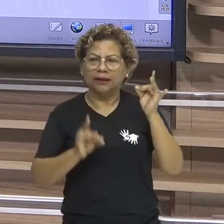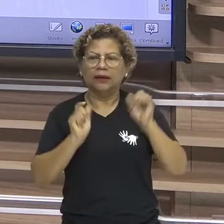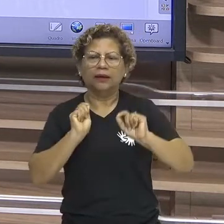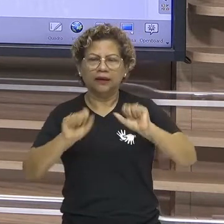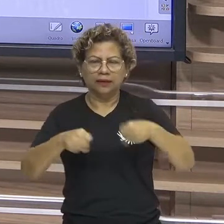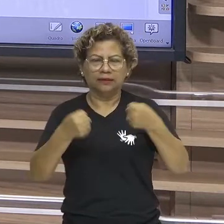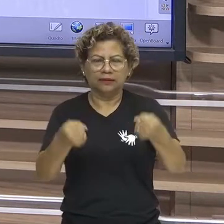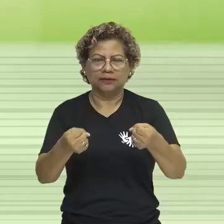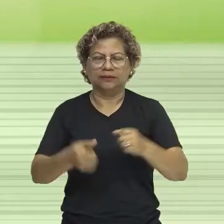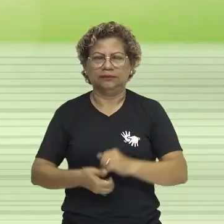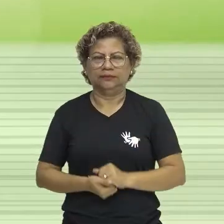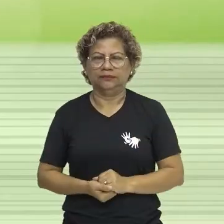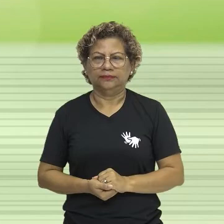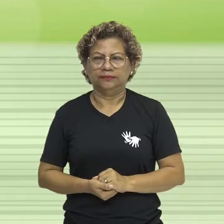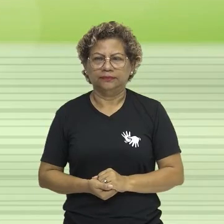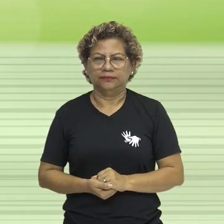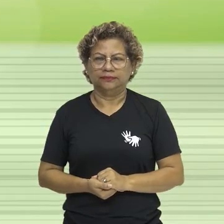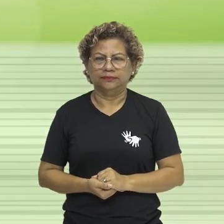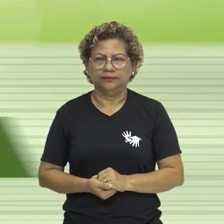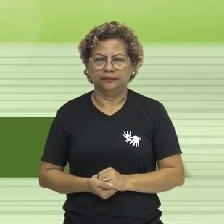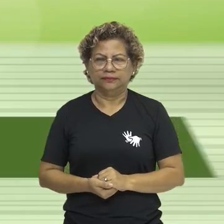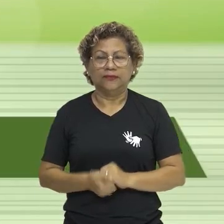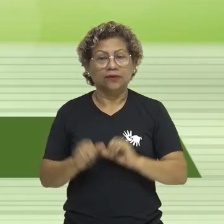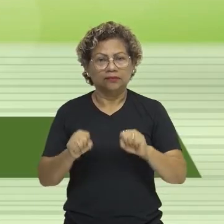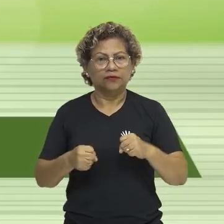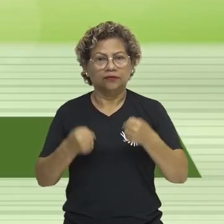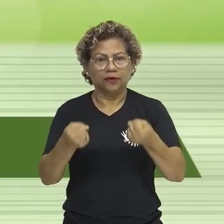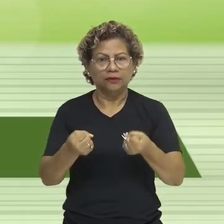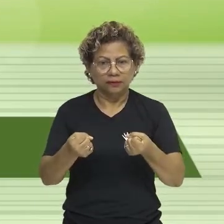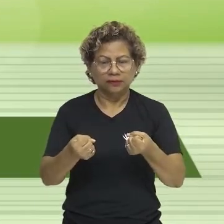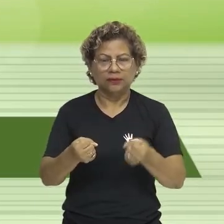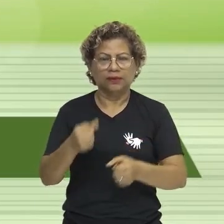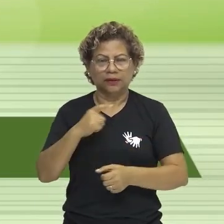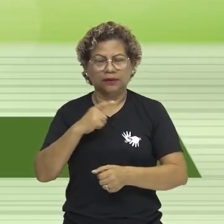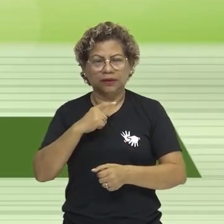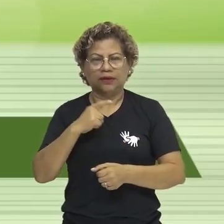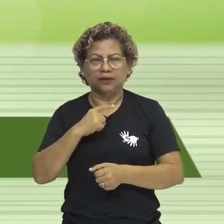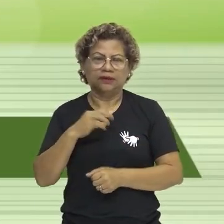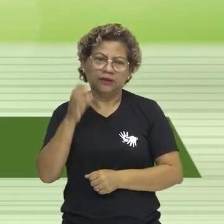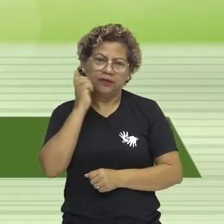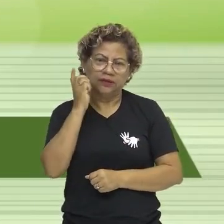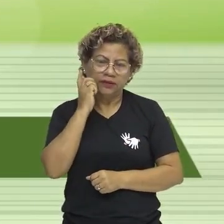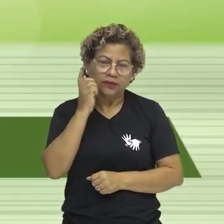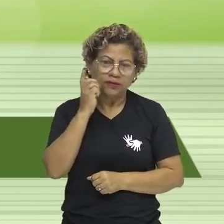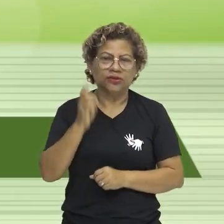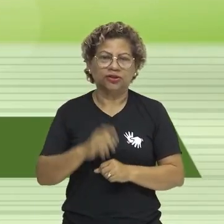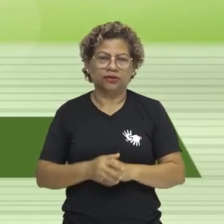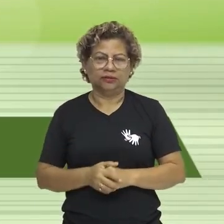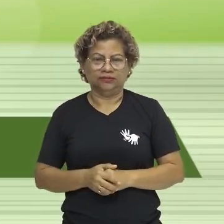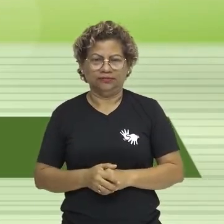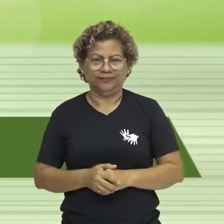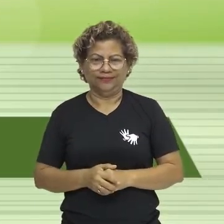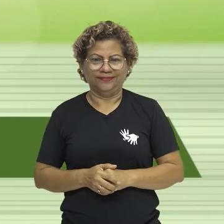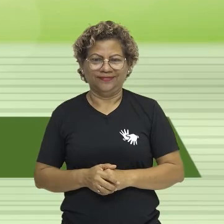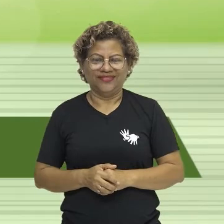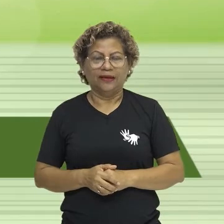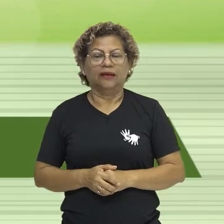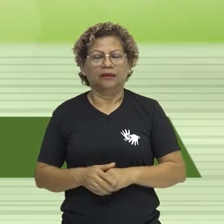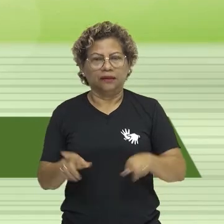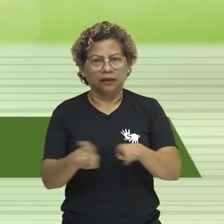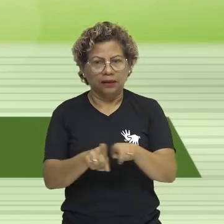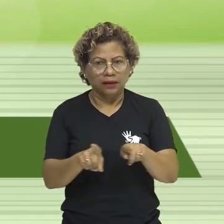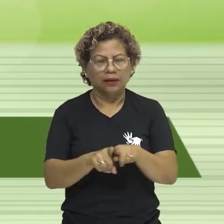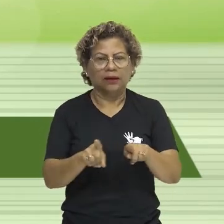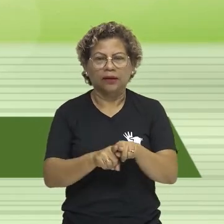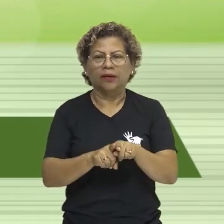força. Forças, elas estão presentes em todas as situações cotidianas, até mesmo onde